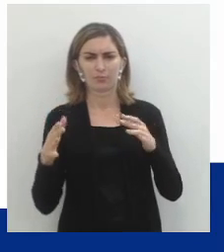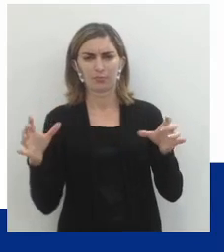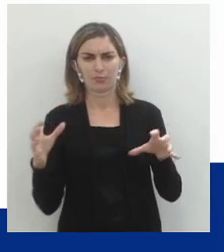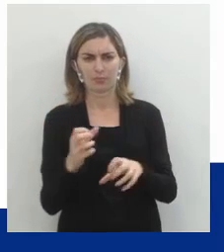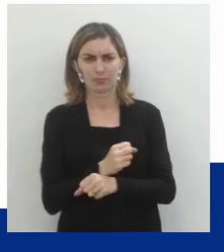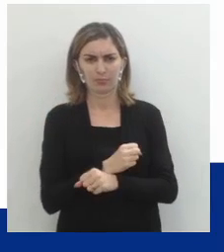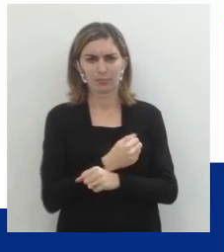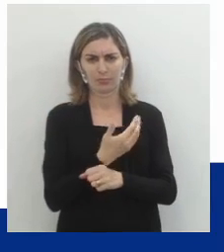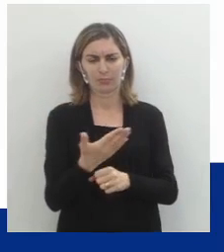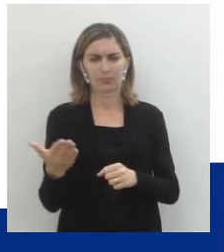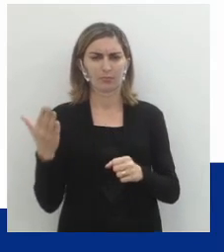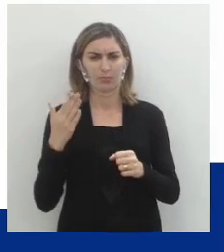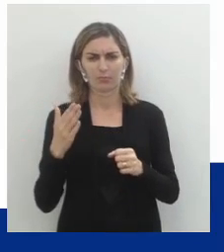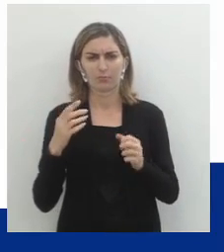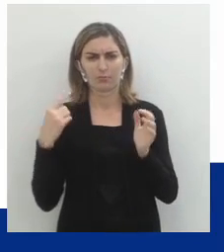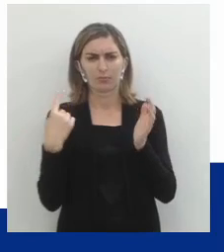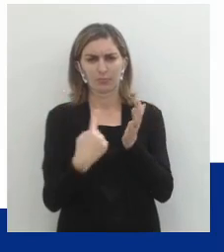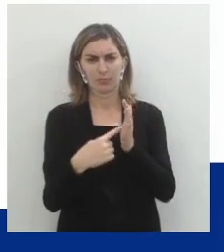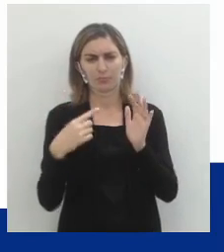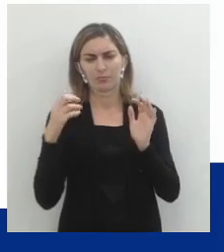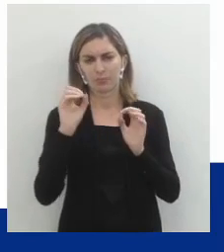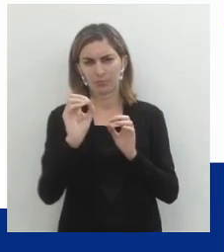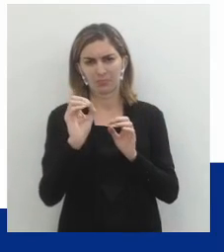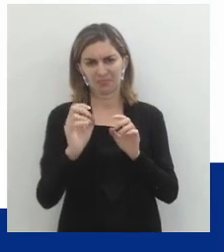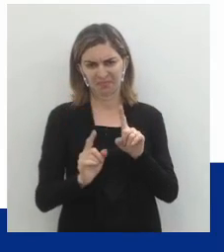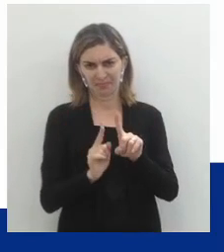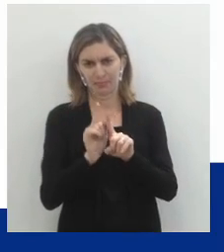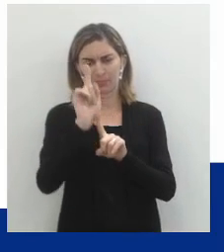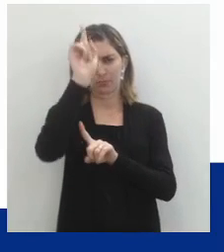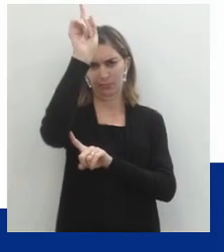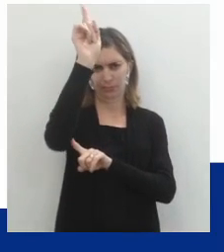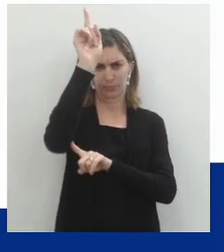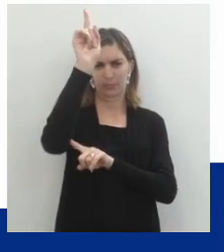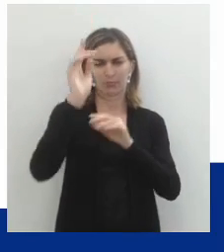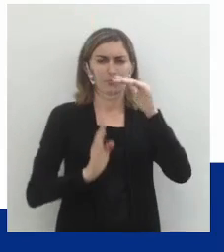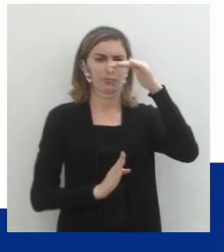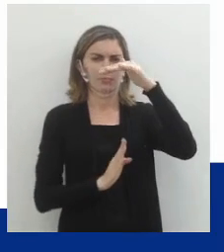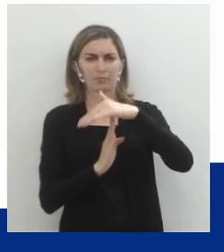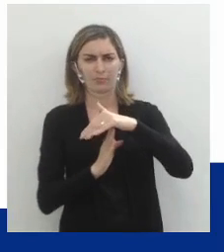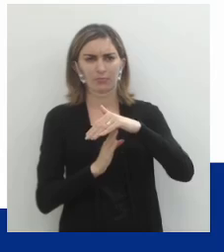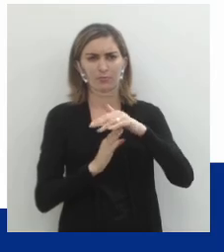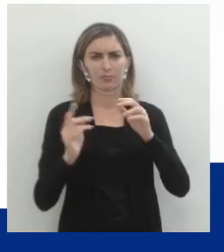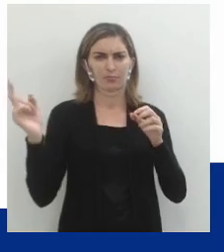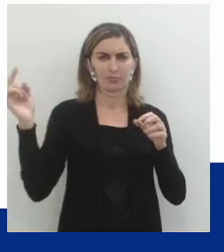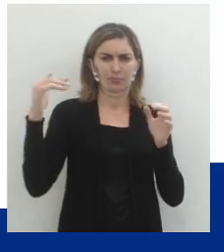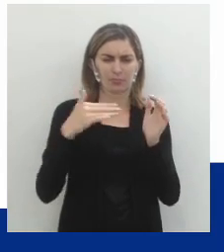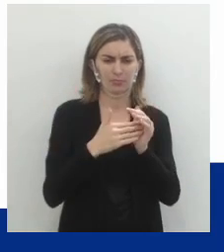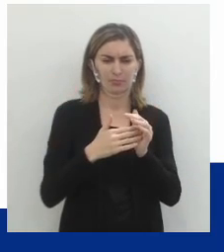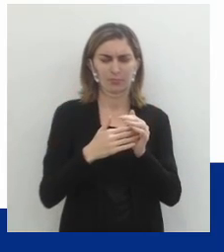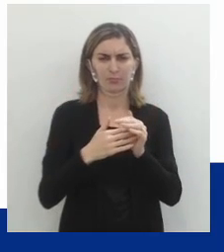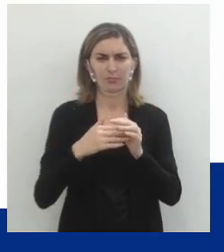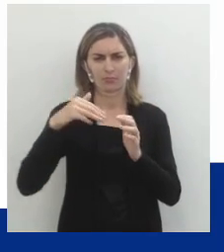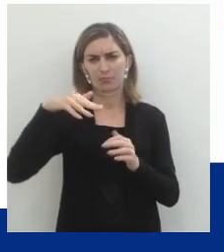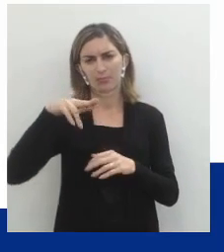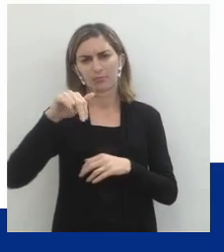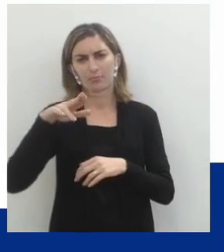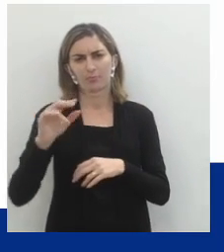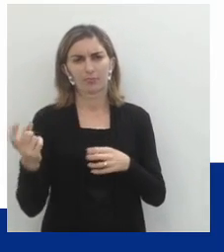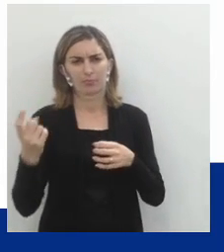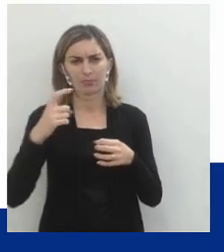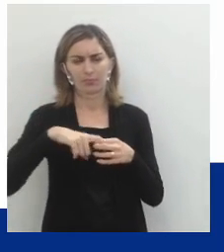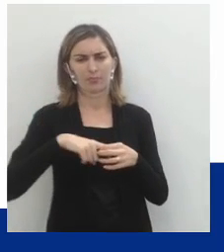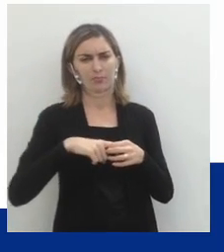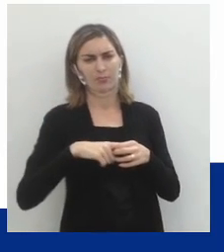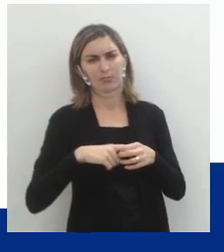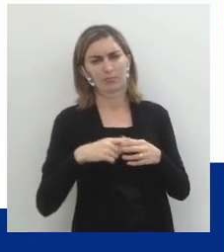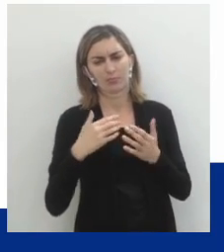tá bom? Ele está no ponto zerado, ele sobe até o ponto máximo, vem até o ponto mínimo e volta